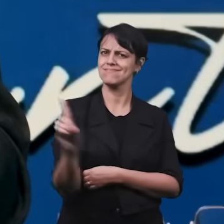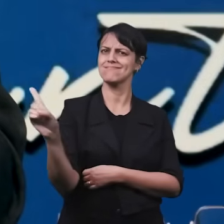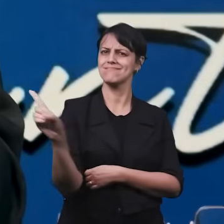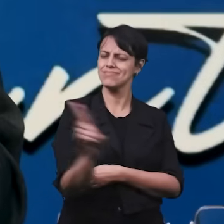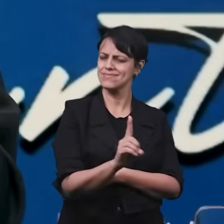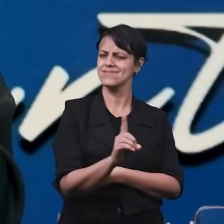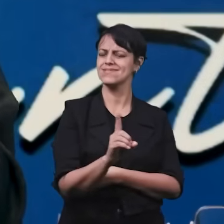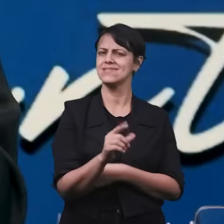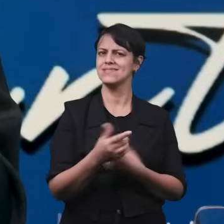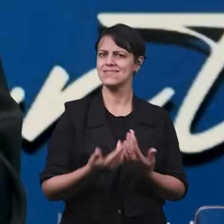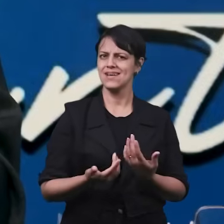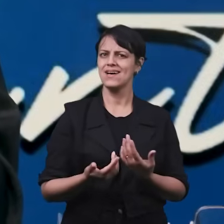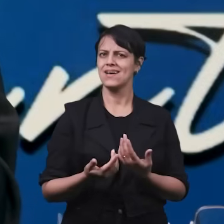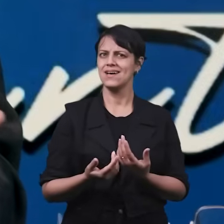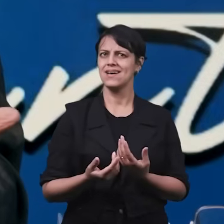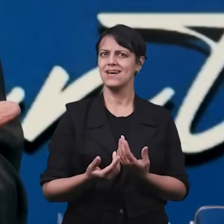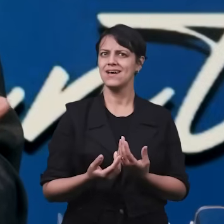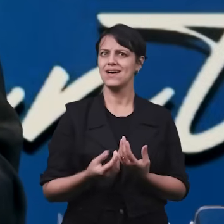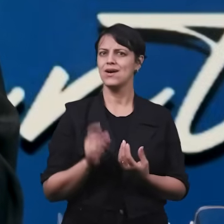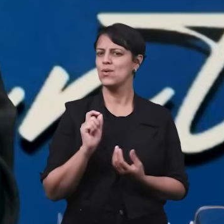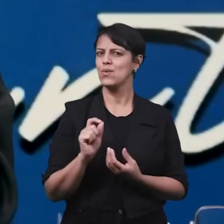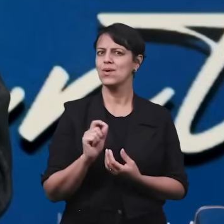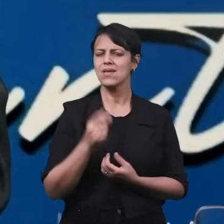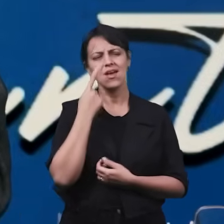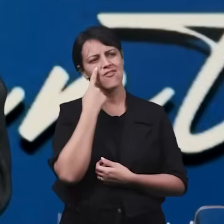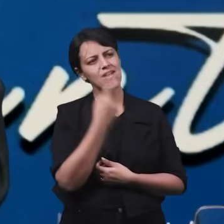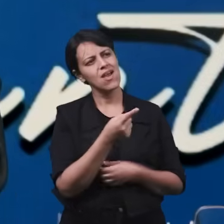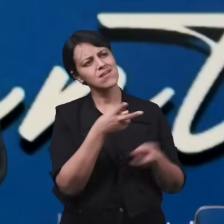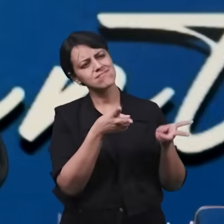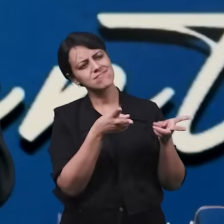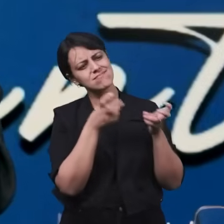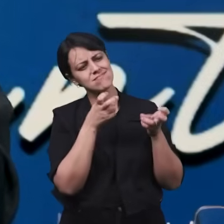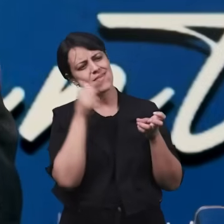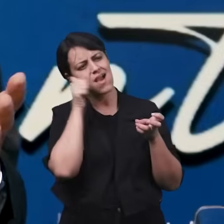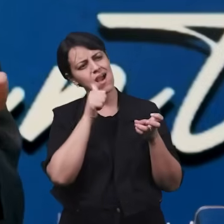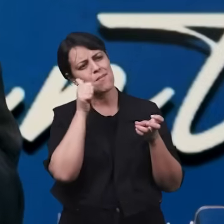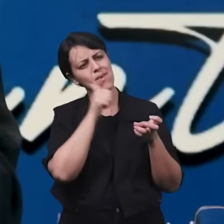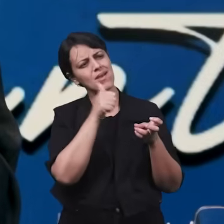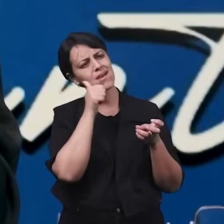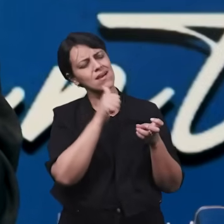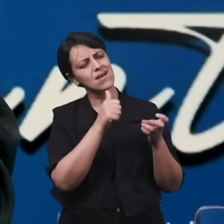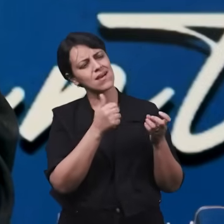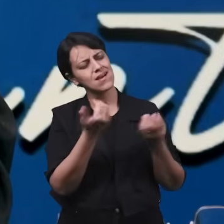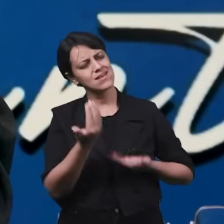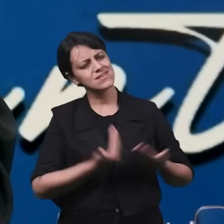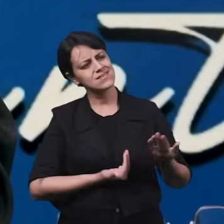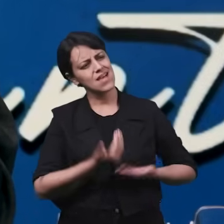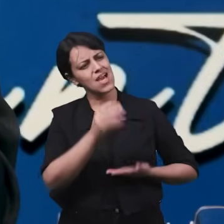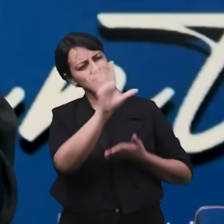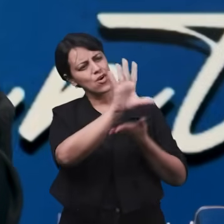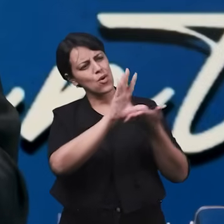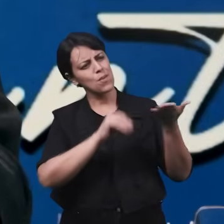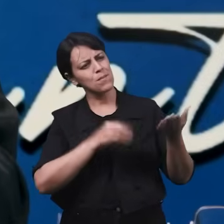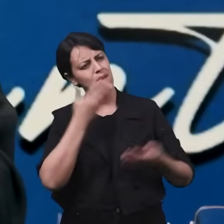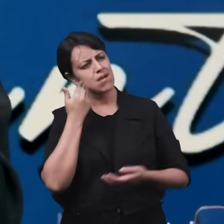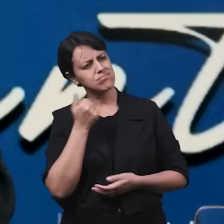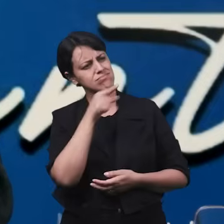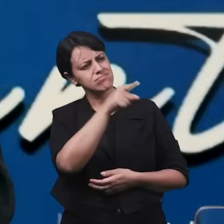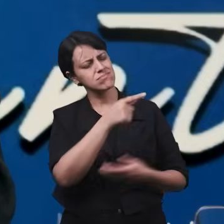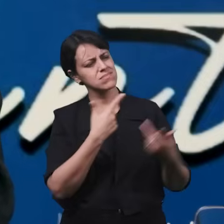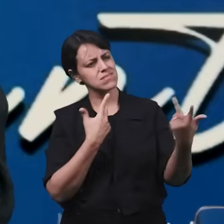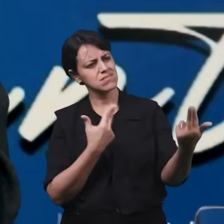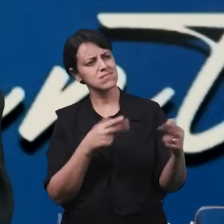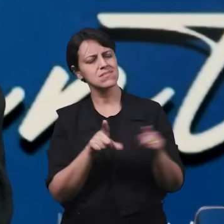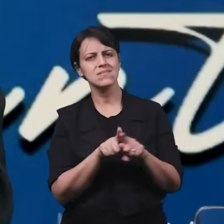que essas pessoas veem, no caso de uma senhora, né? O que ela vê nas irmãs da igreja que a leva a se tornar uma pessoa